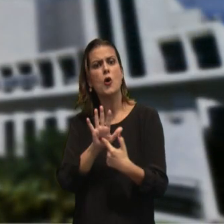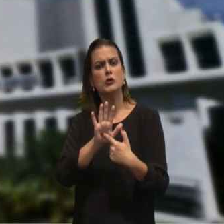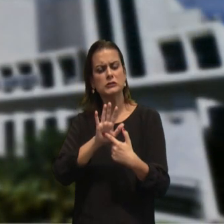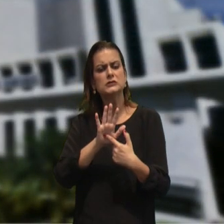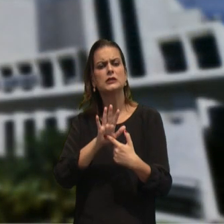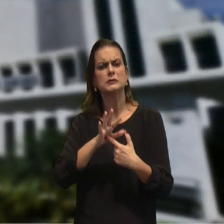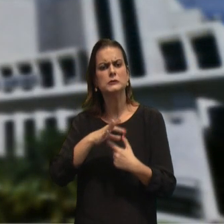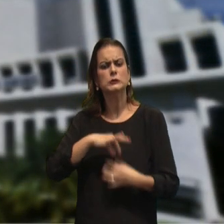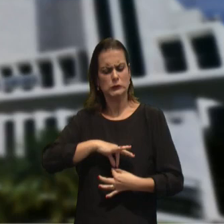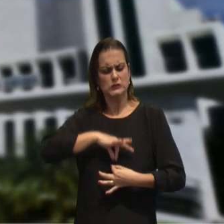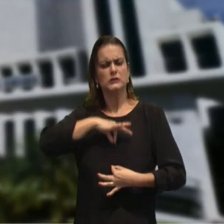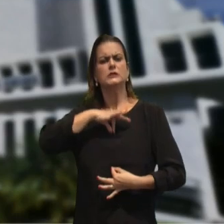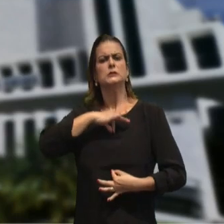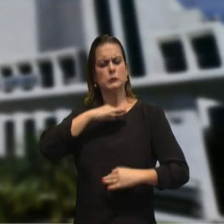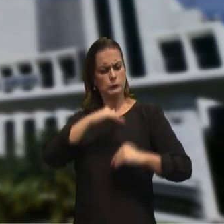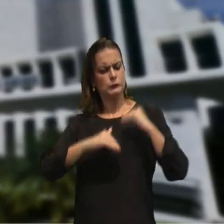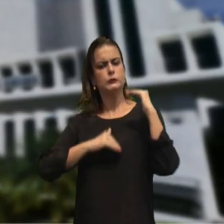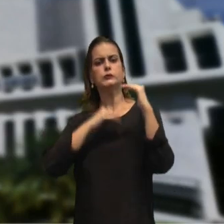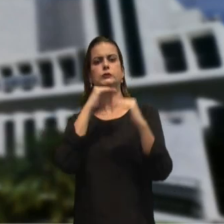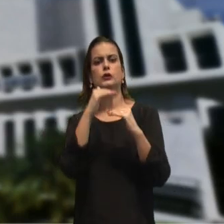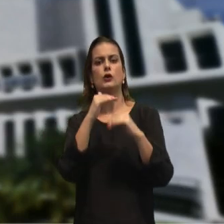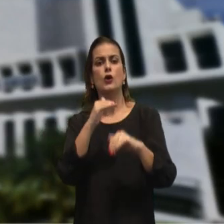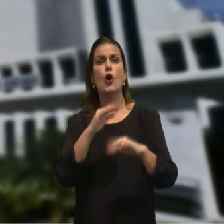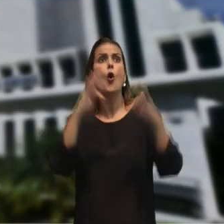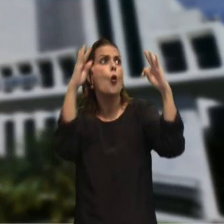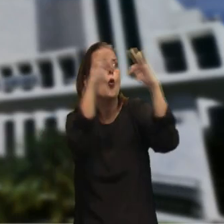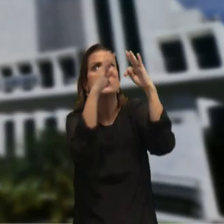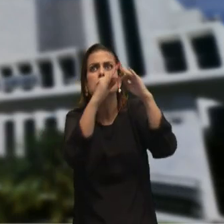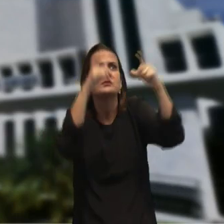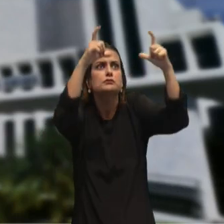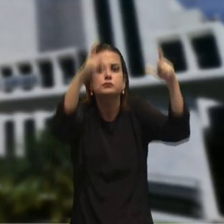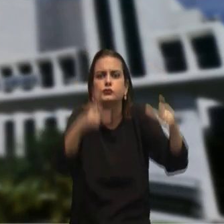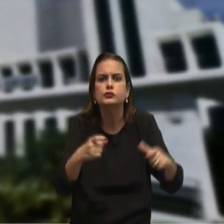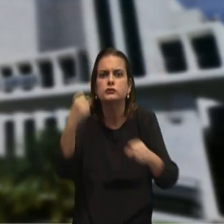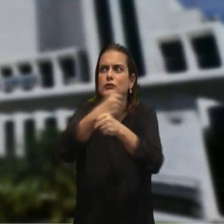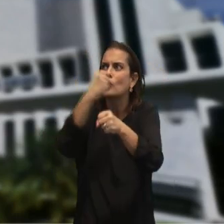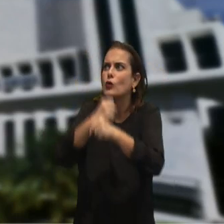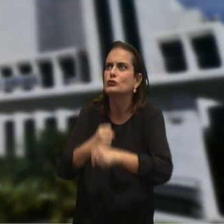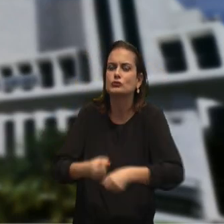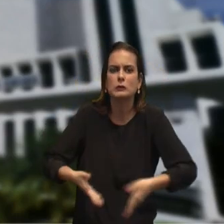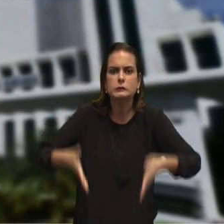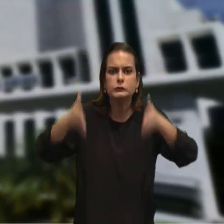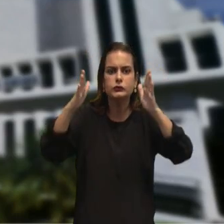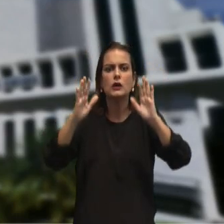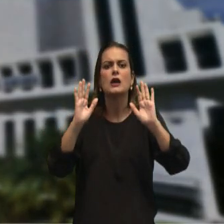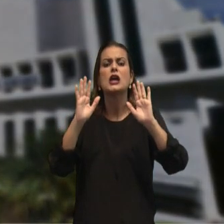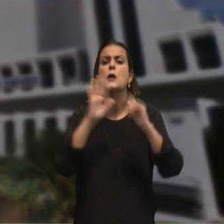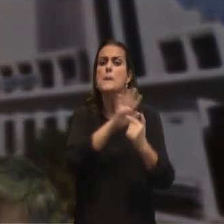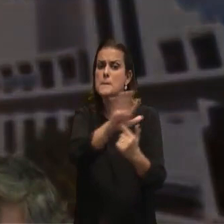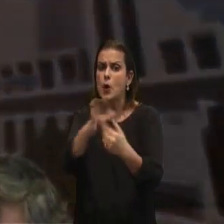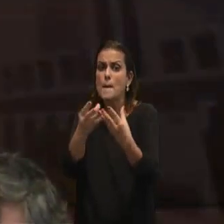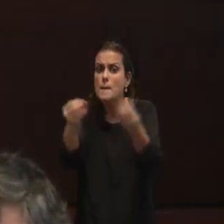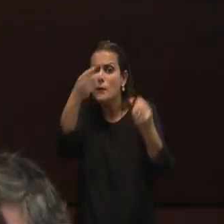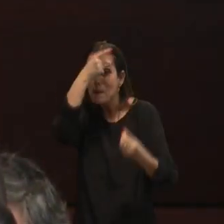de espiritualidade. Na verdade, o templo, este local, ele simboliza para muitas pessoas a própria fé, a